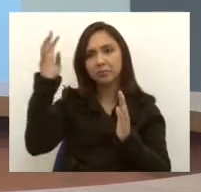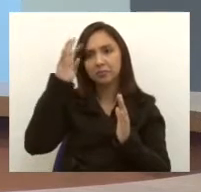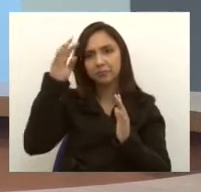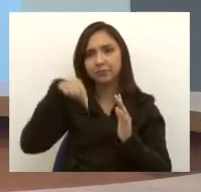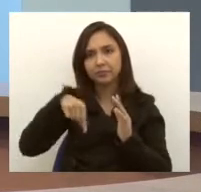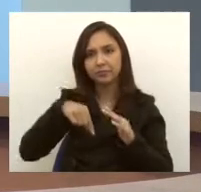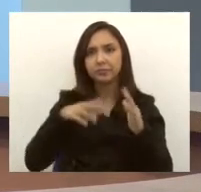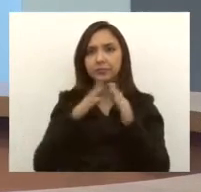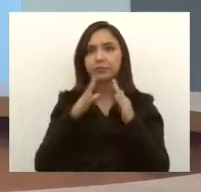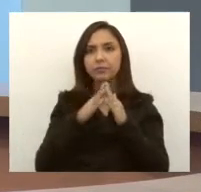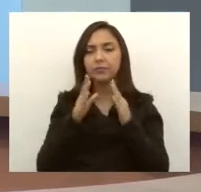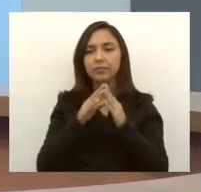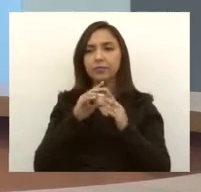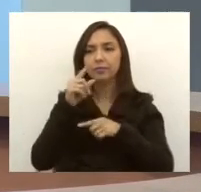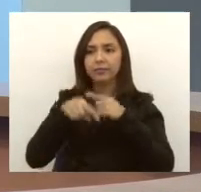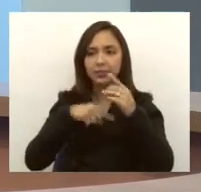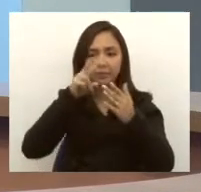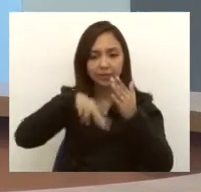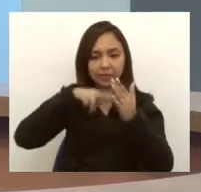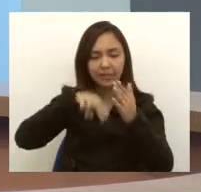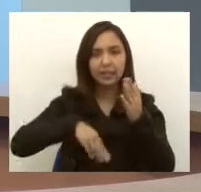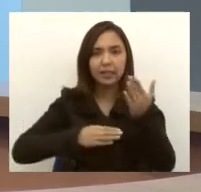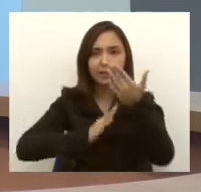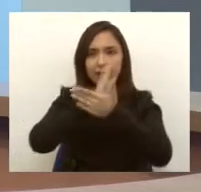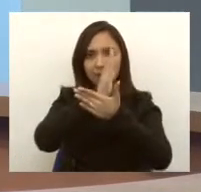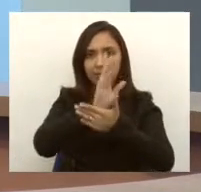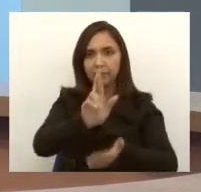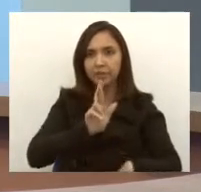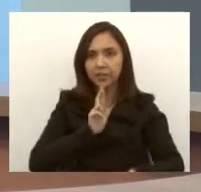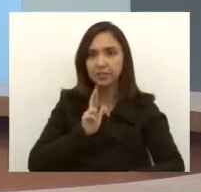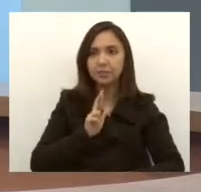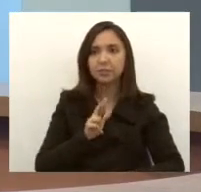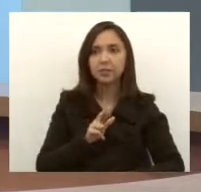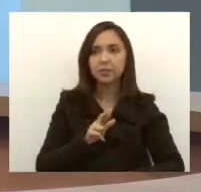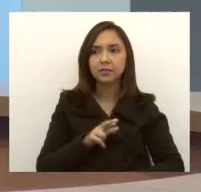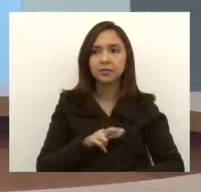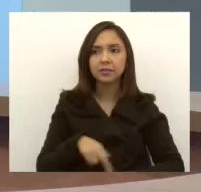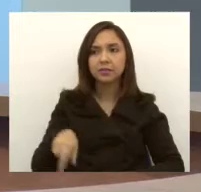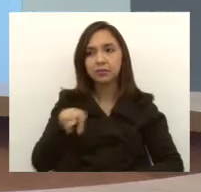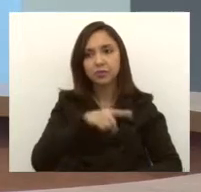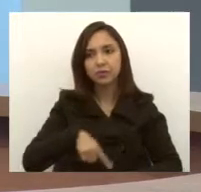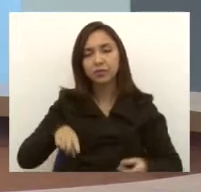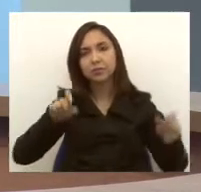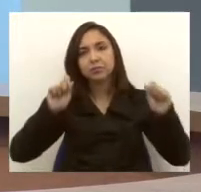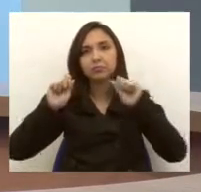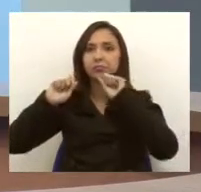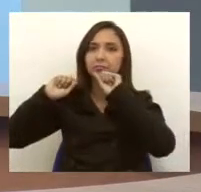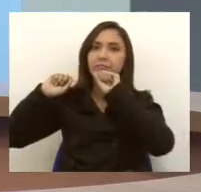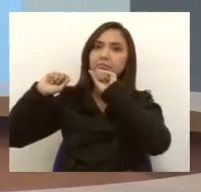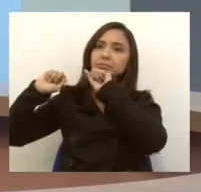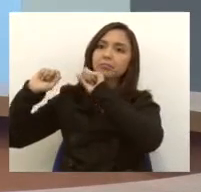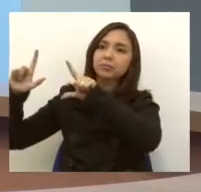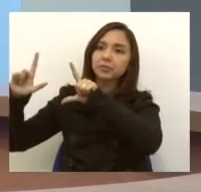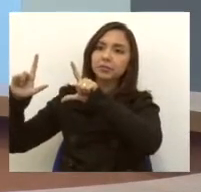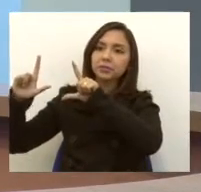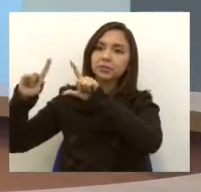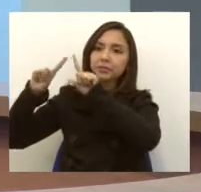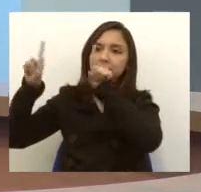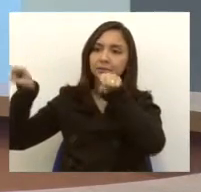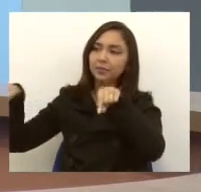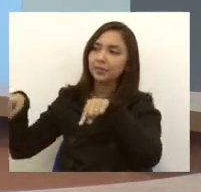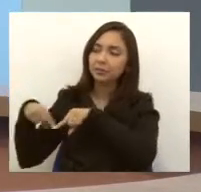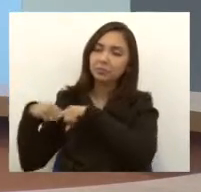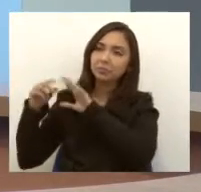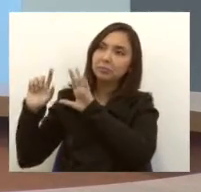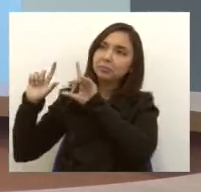esta casa, após lido, aprovado e vindo a resposta, devamos colocar uma moldura aqui, vereador Alexandre Dentista, vamos pendurar